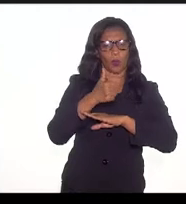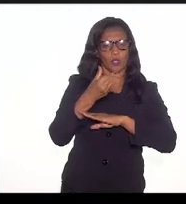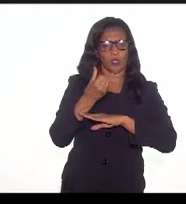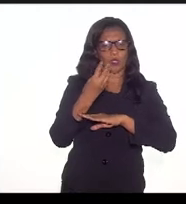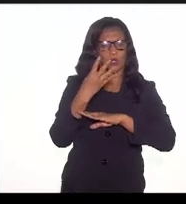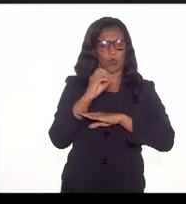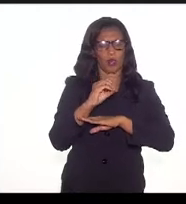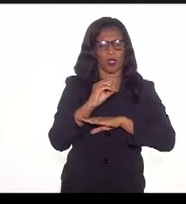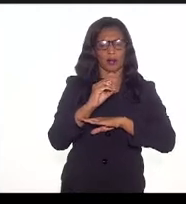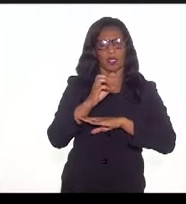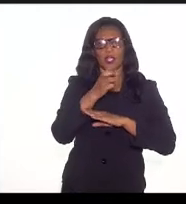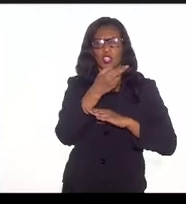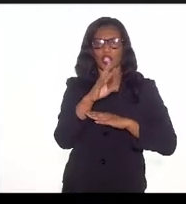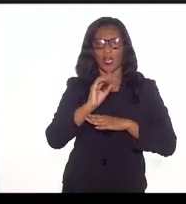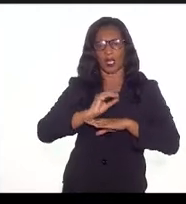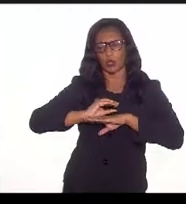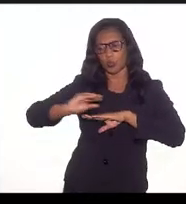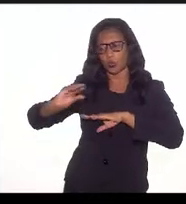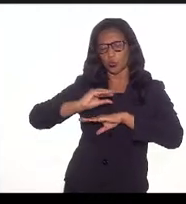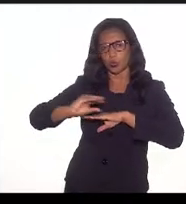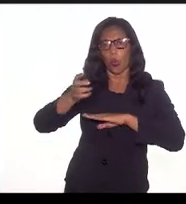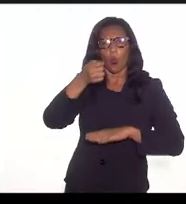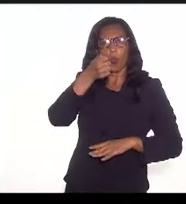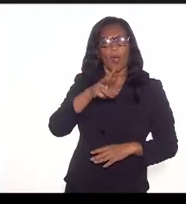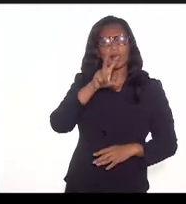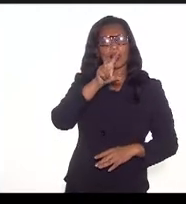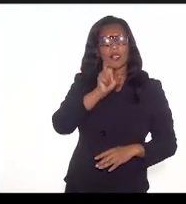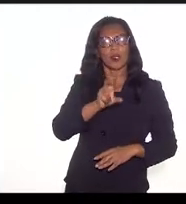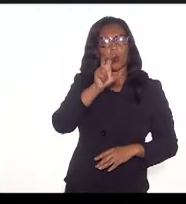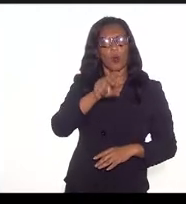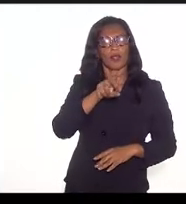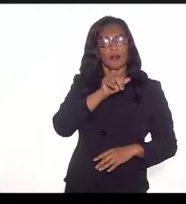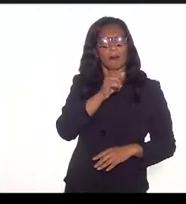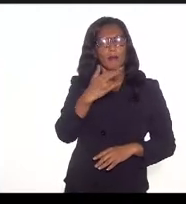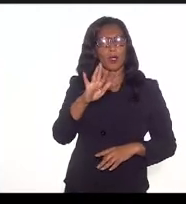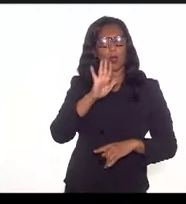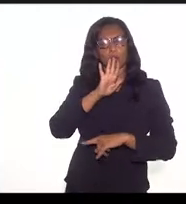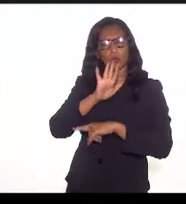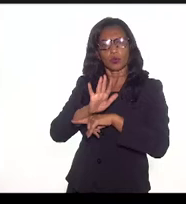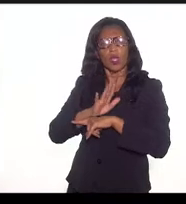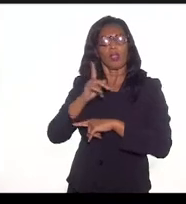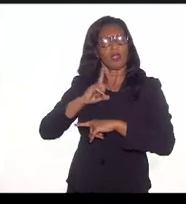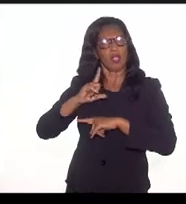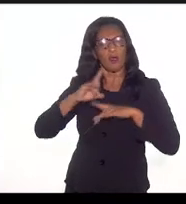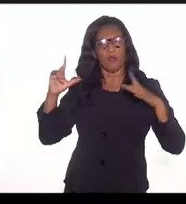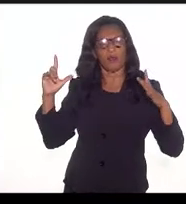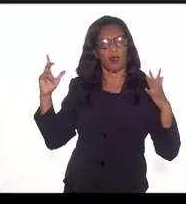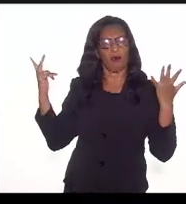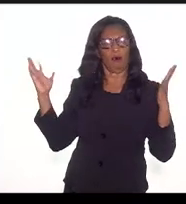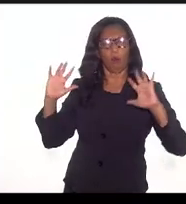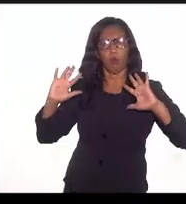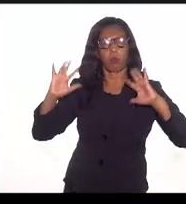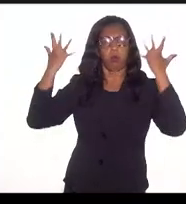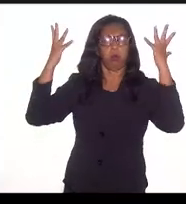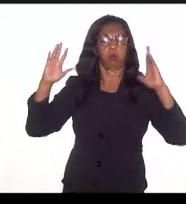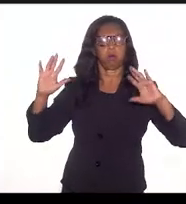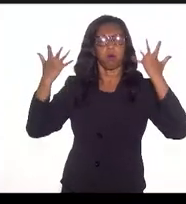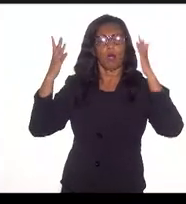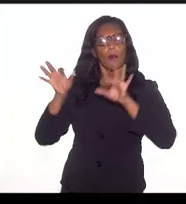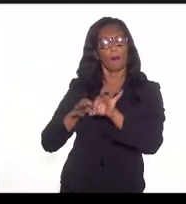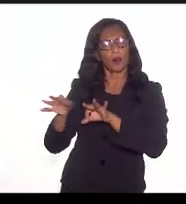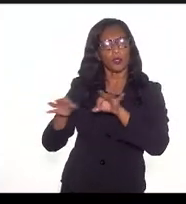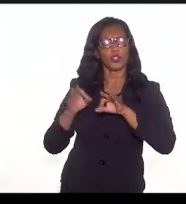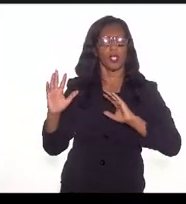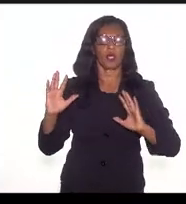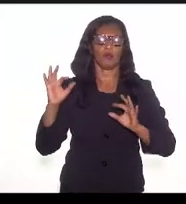gente chegou a liberar quase 50 milhões, tiveram até grandes eventos do Premiação Sebrae para os projetos que deram certo. A gente